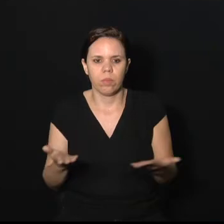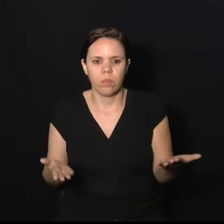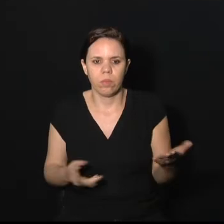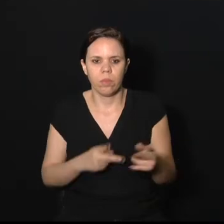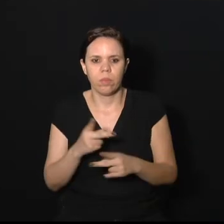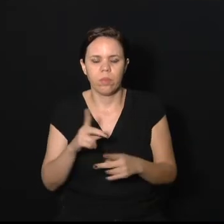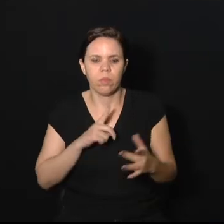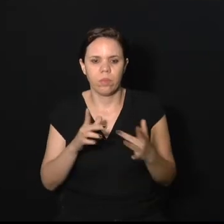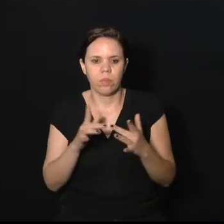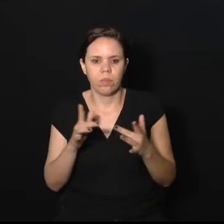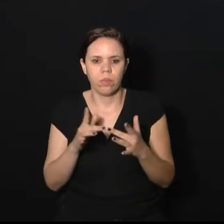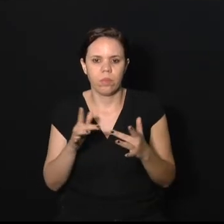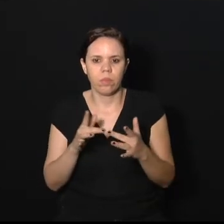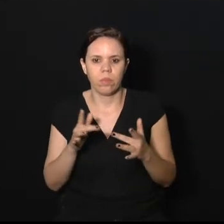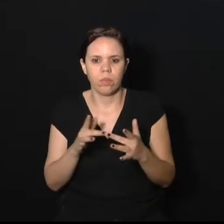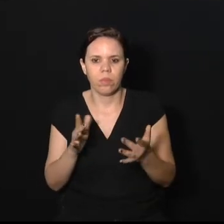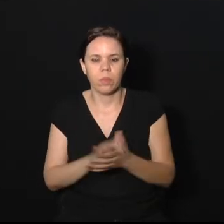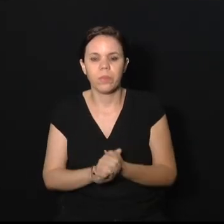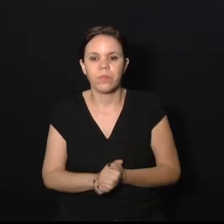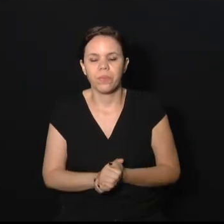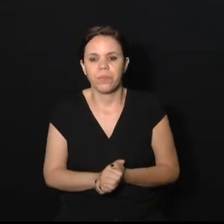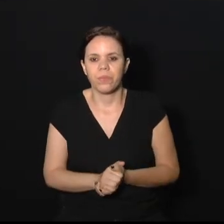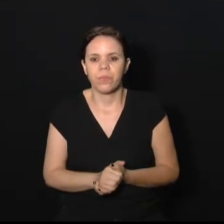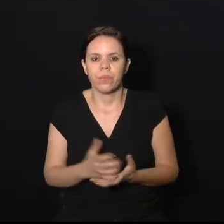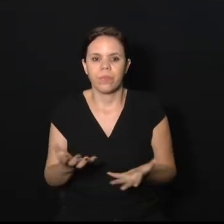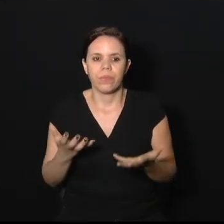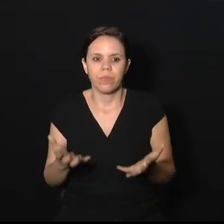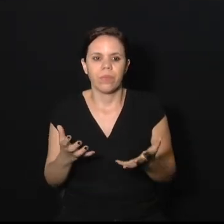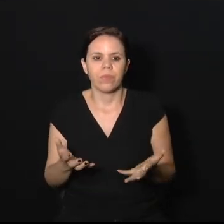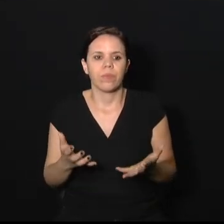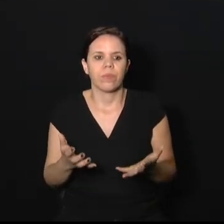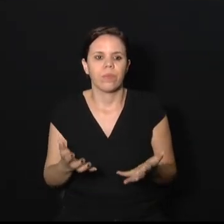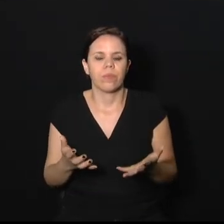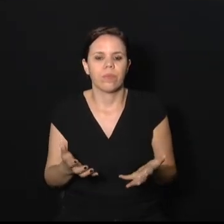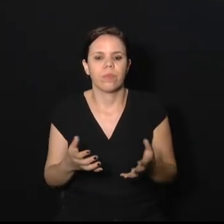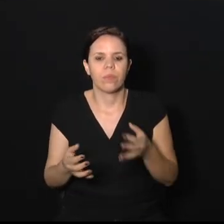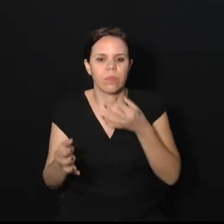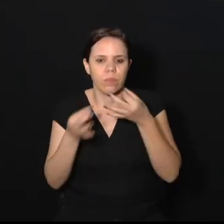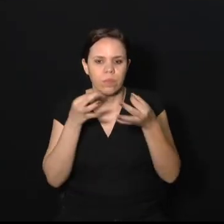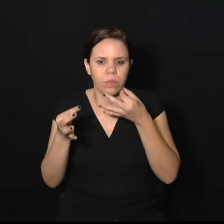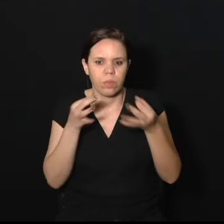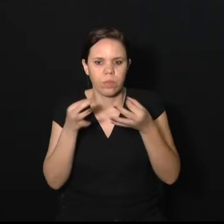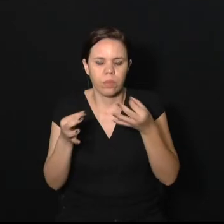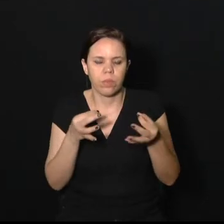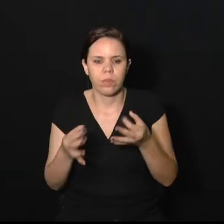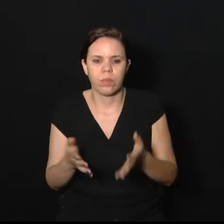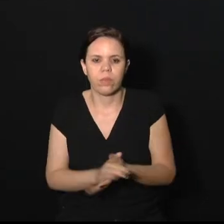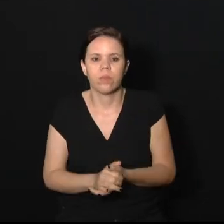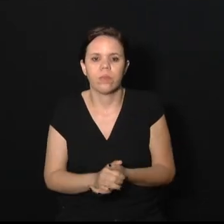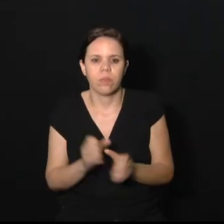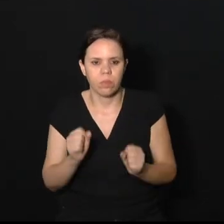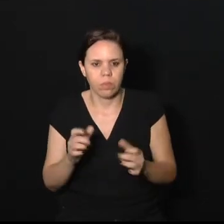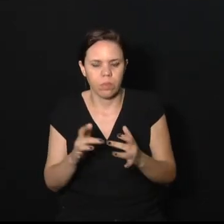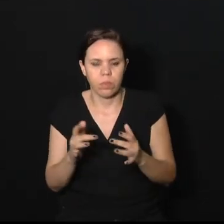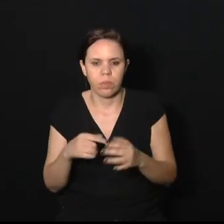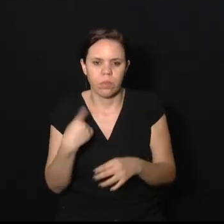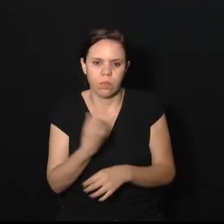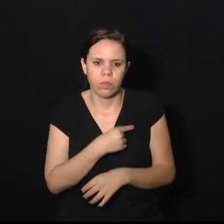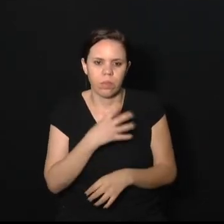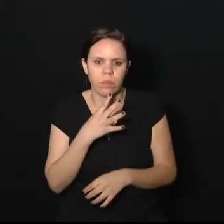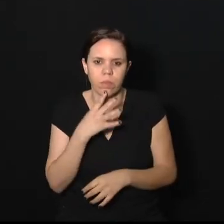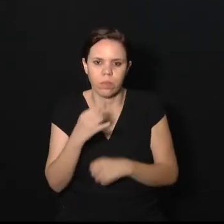nossos contatos aí, para quem quiser dar sugestões, conheçam a plataforma e entre em contato conosco